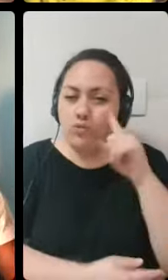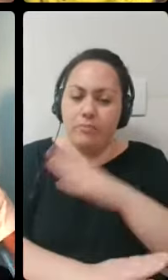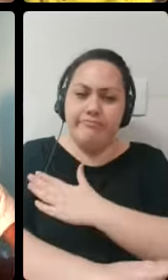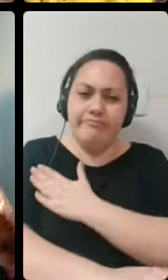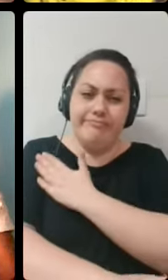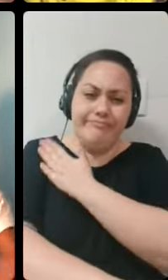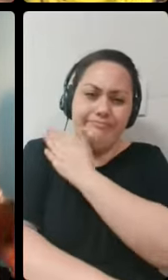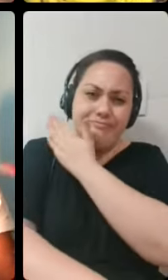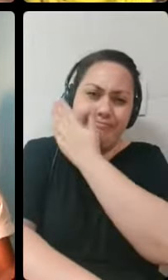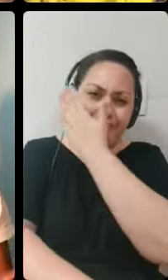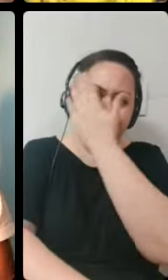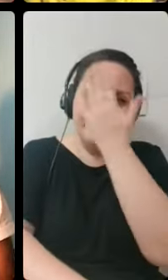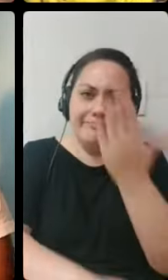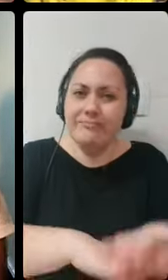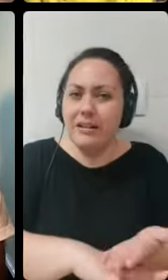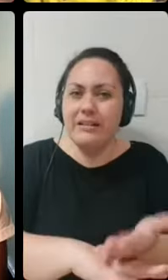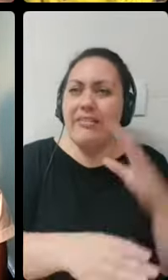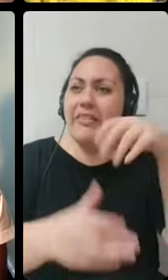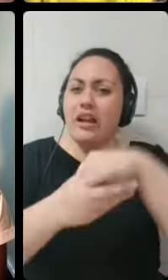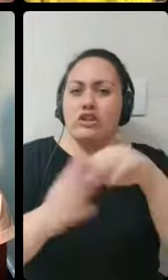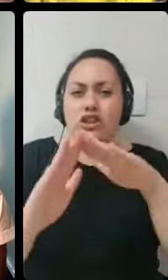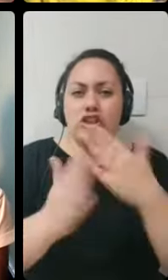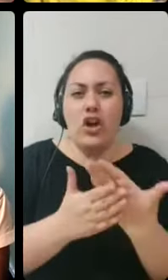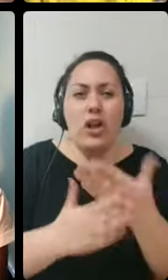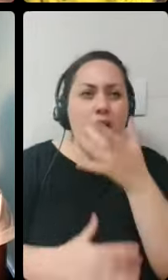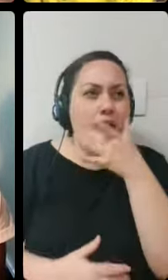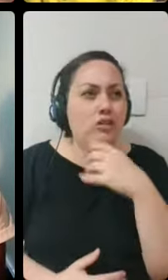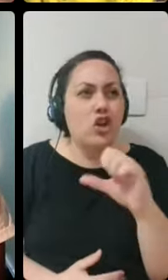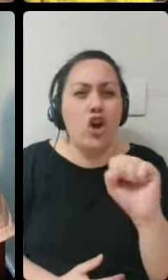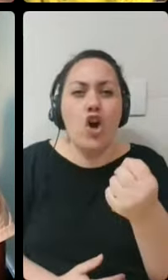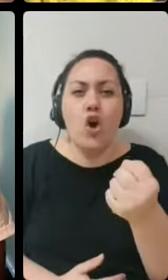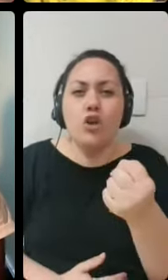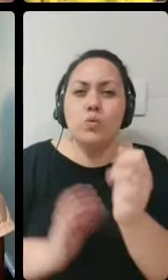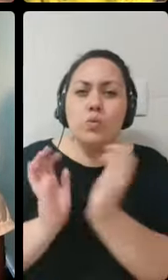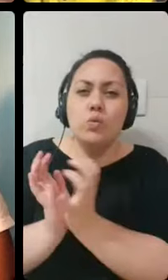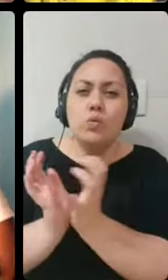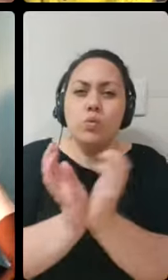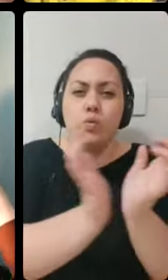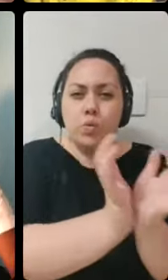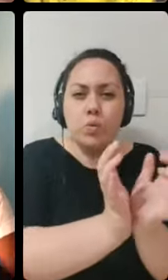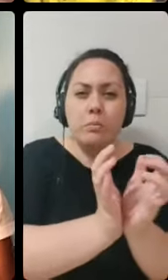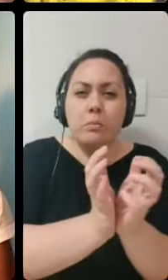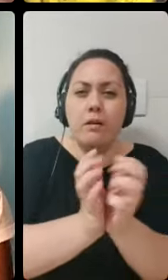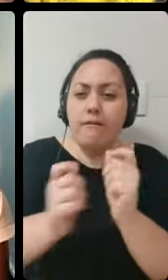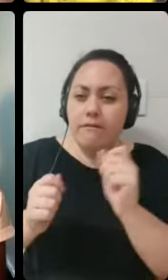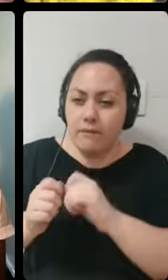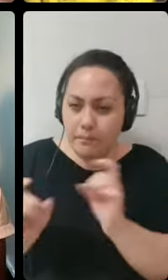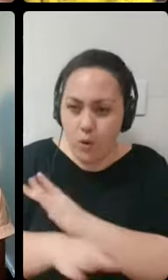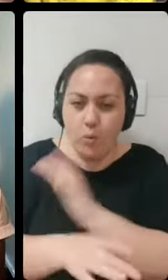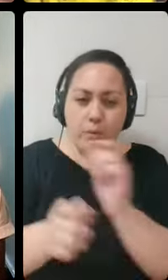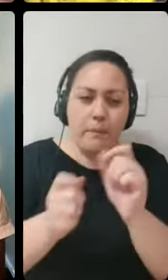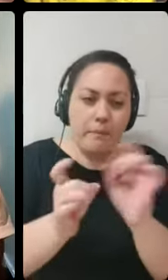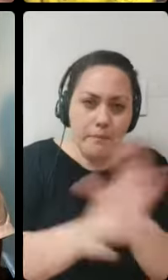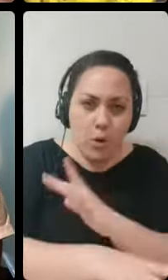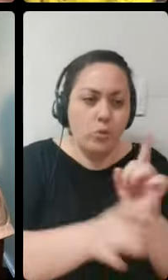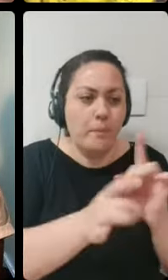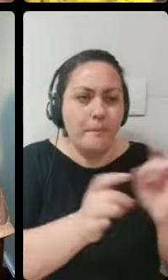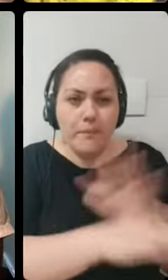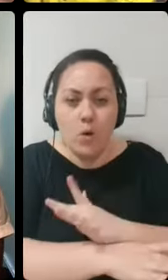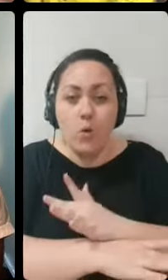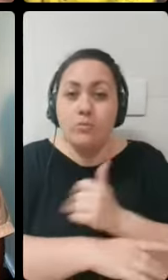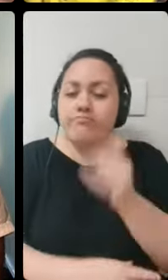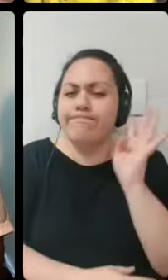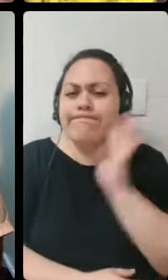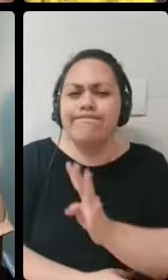turmas. Acho que 8 turmas no mesmo dia, o mesmo assunto, mas era tão legal. E eles se entregavam tanto pra gente que era muito